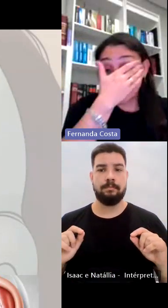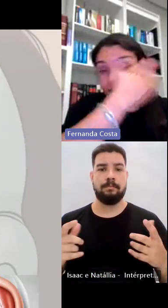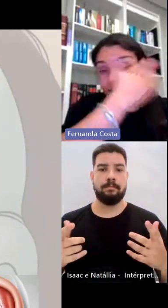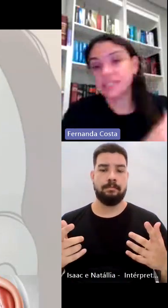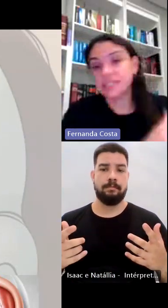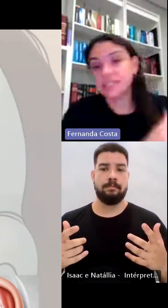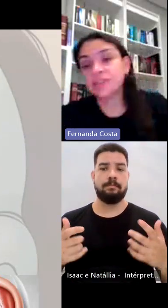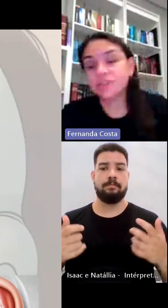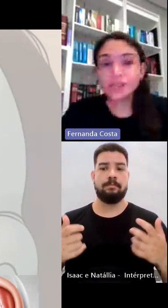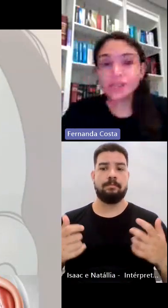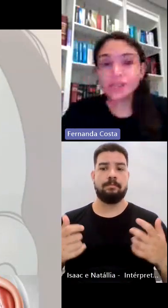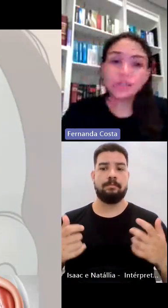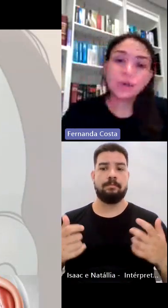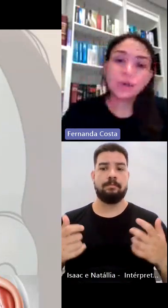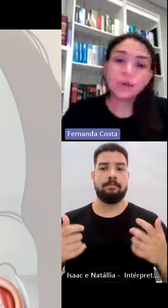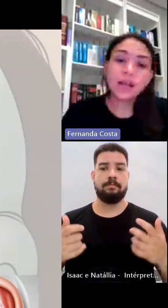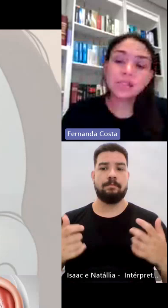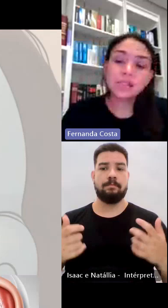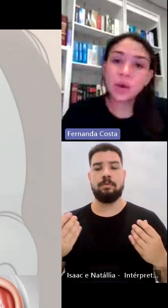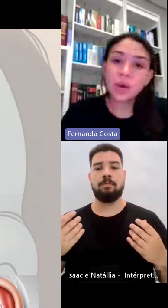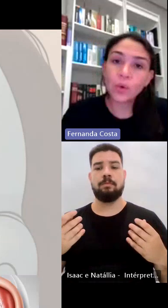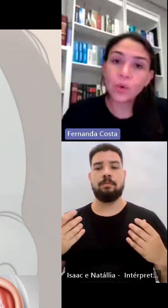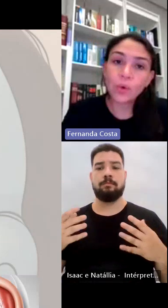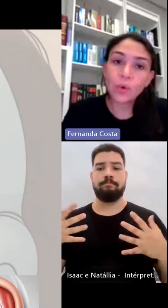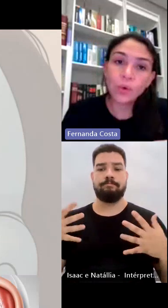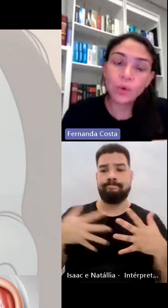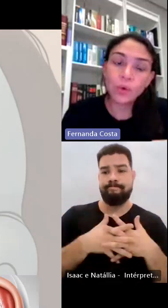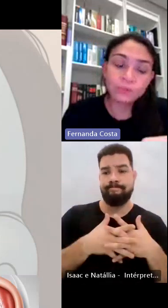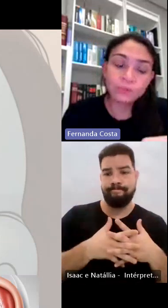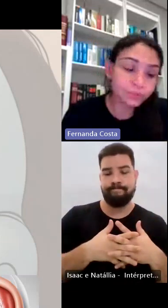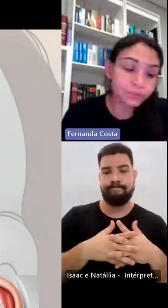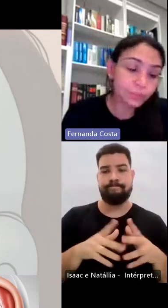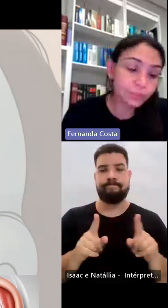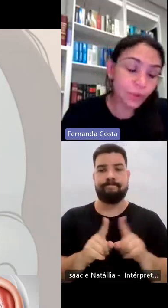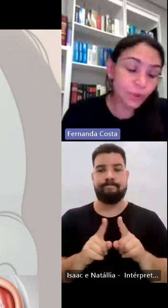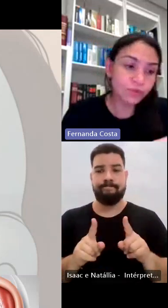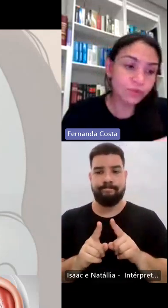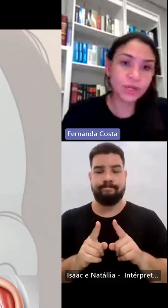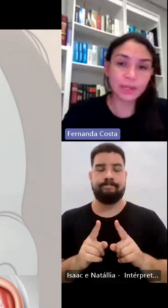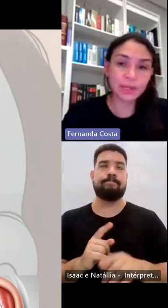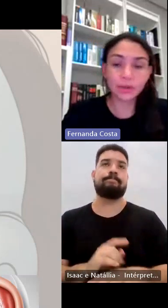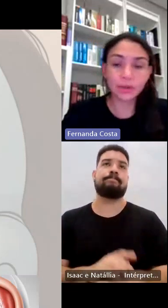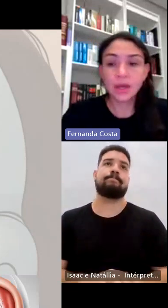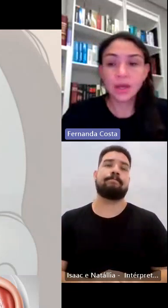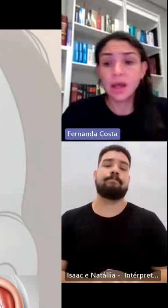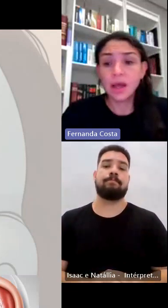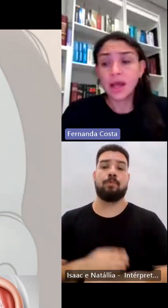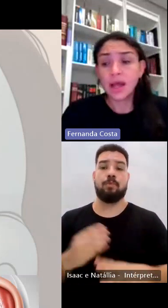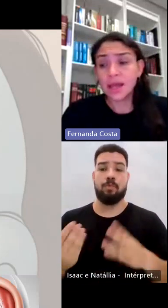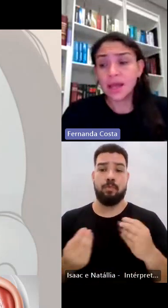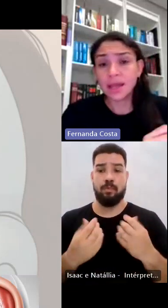das interferências dentro disso e sua relação com o